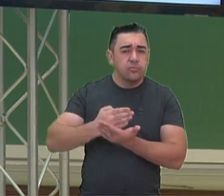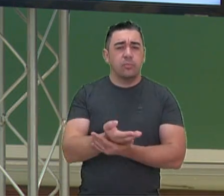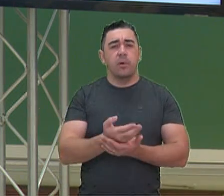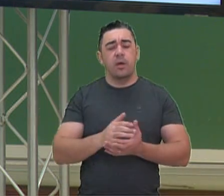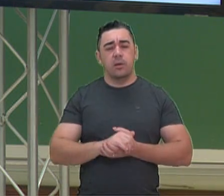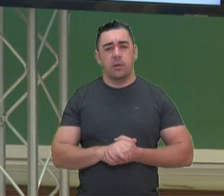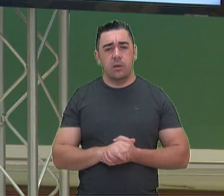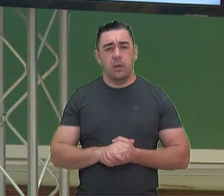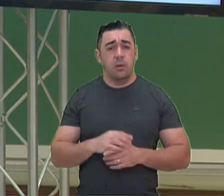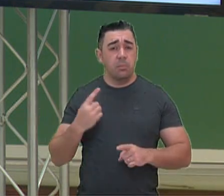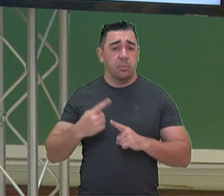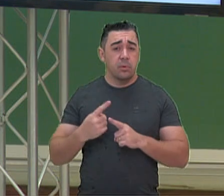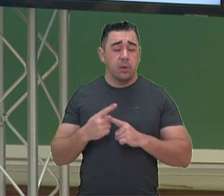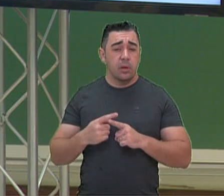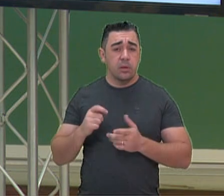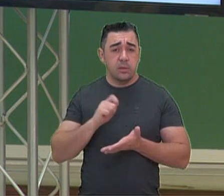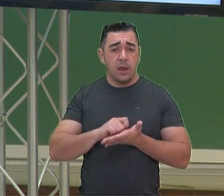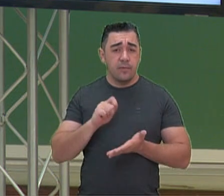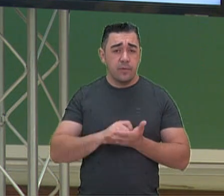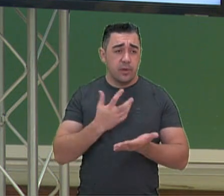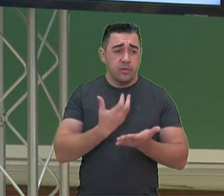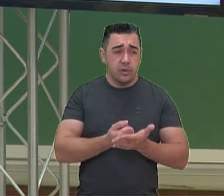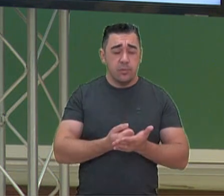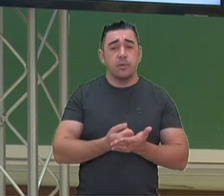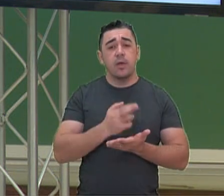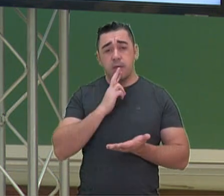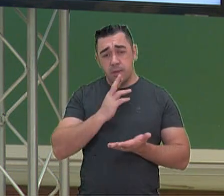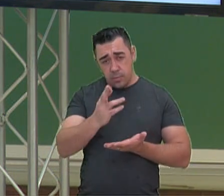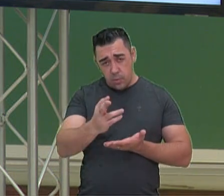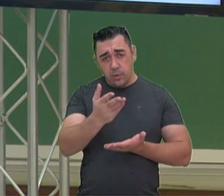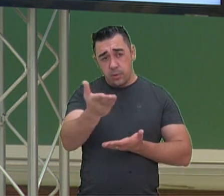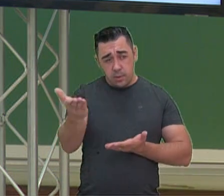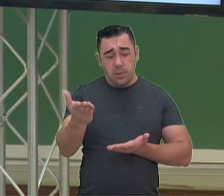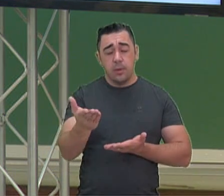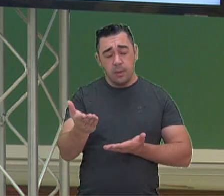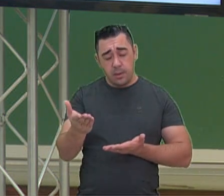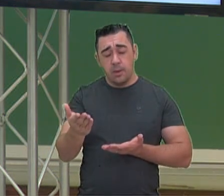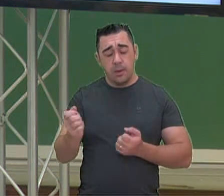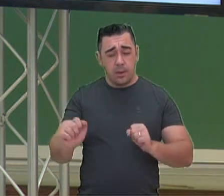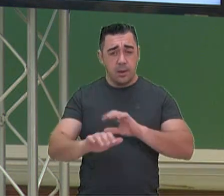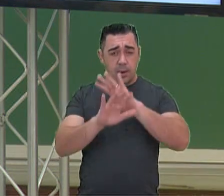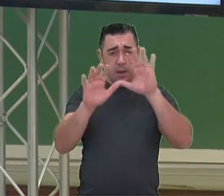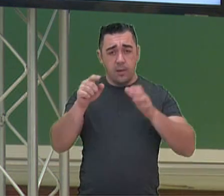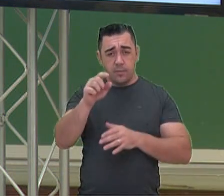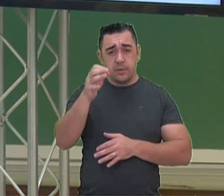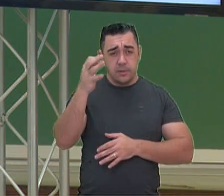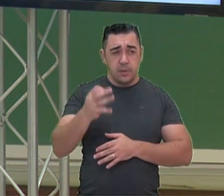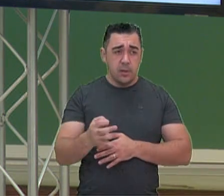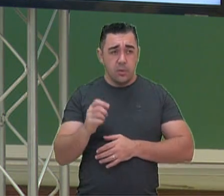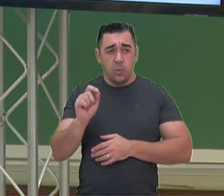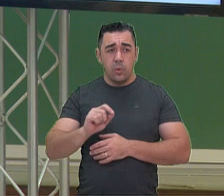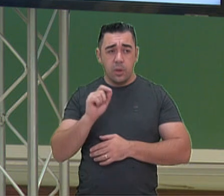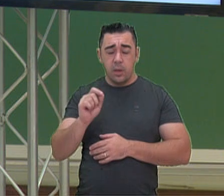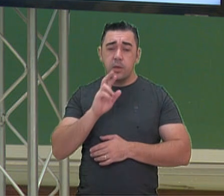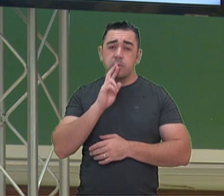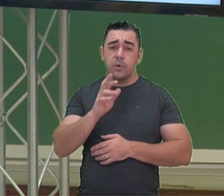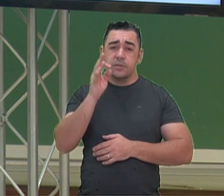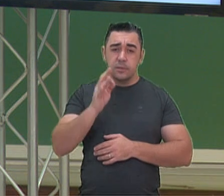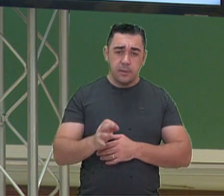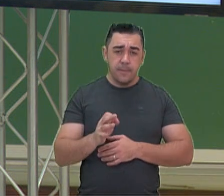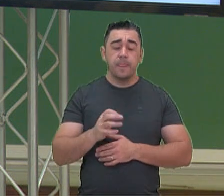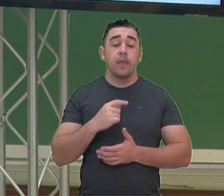que serve um diário? Tá aí a resposta, é claro que você acertou, né?